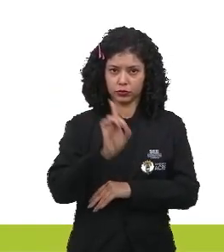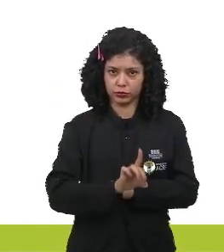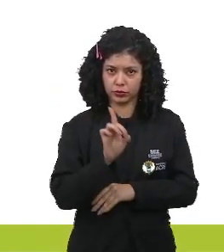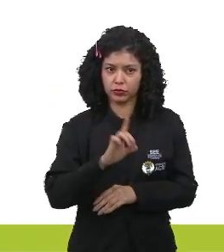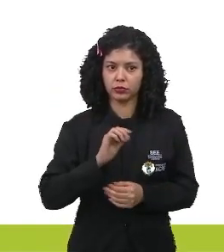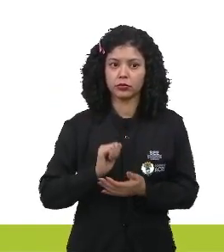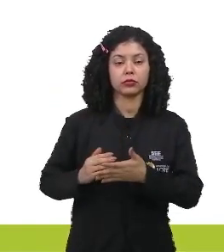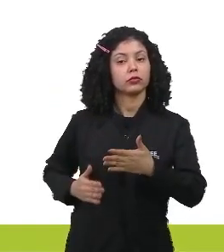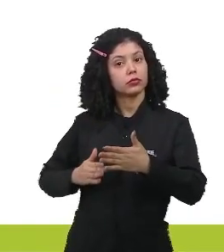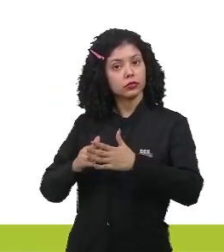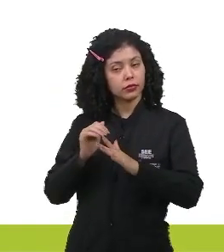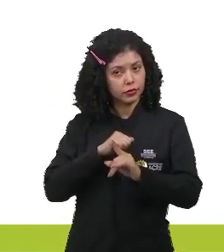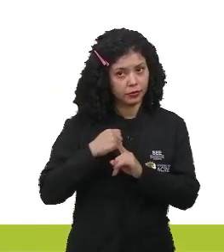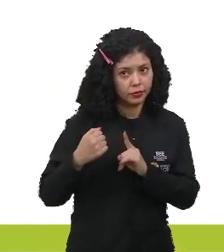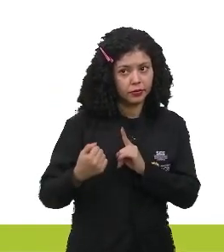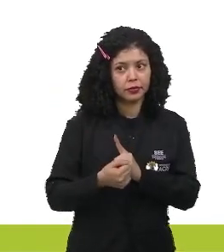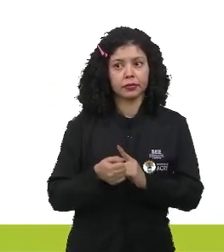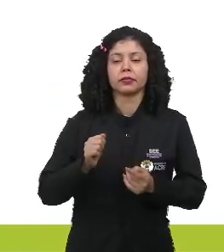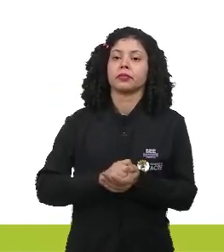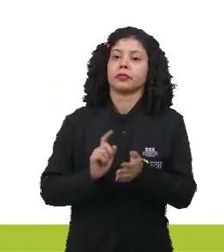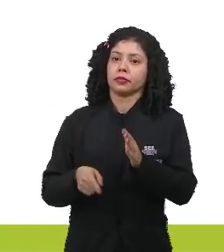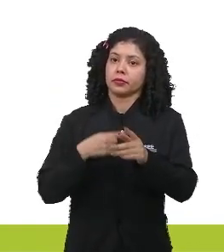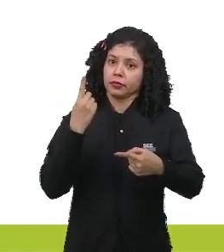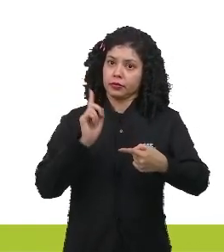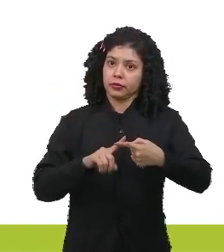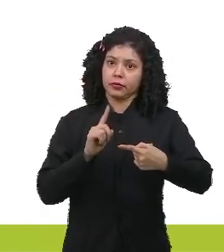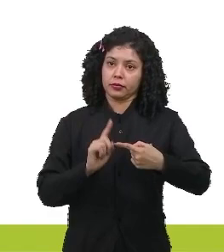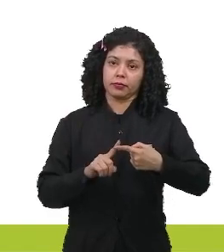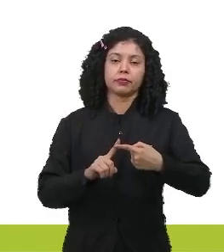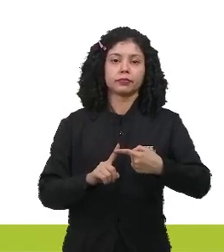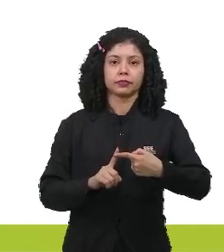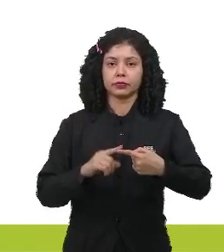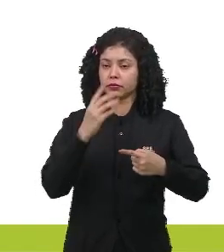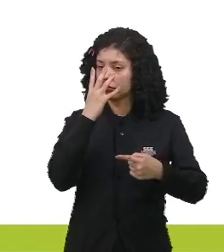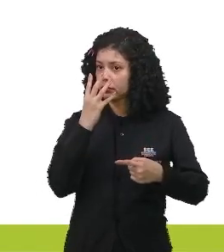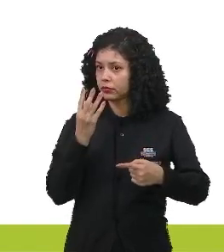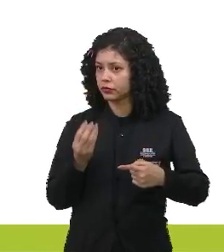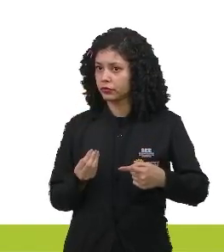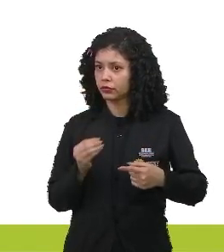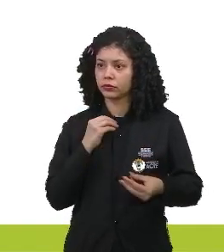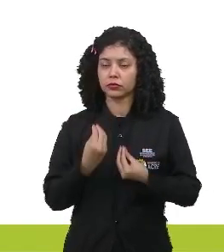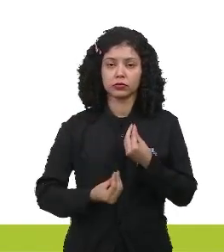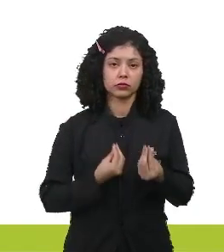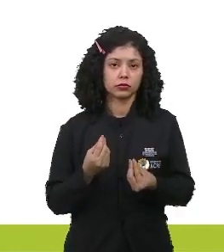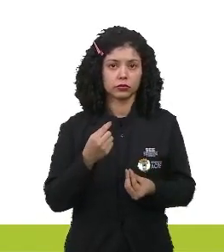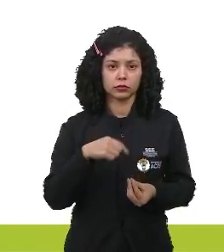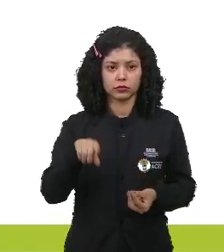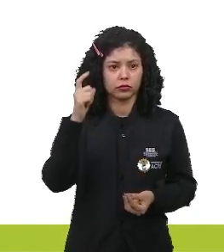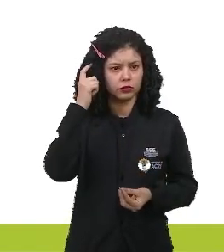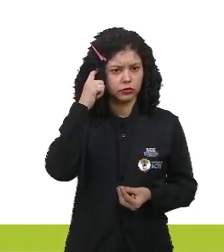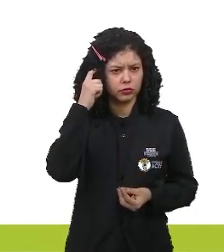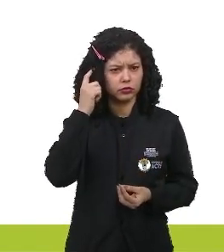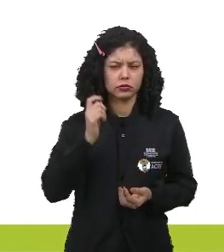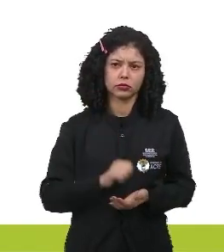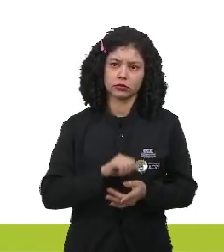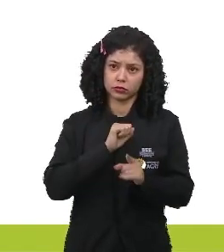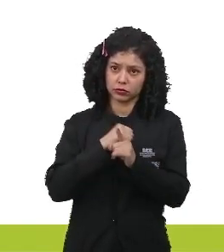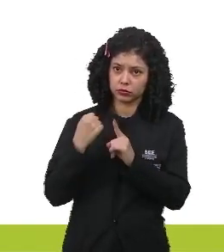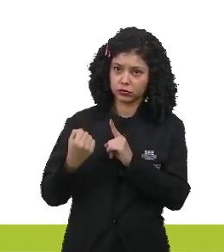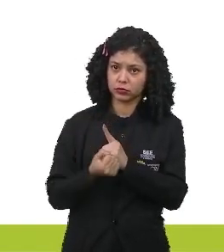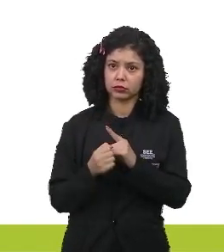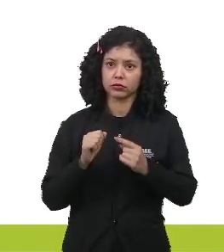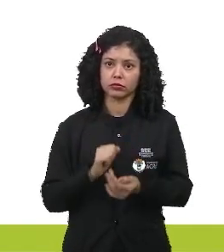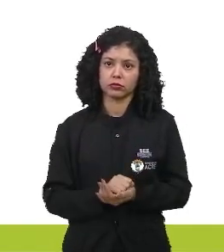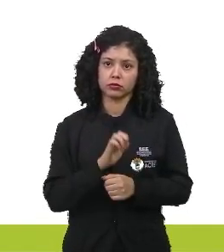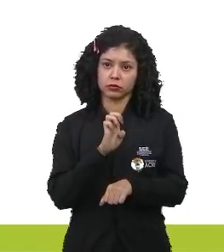o pacto social então primeiro Thomas Robs como foi que ele pensou ah a sociedade